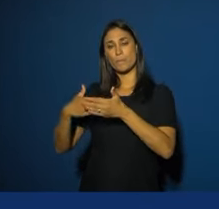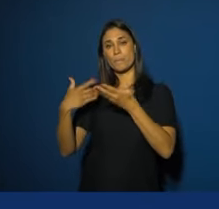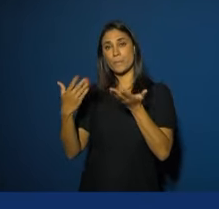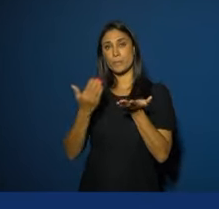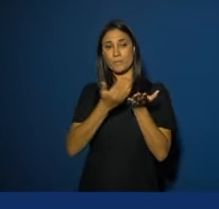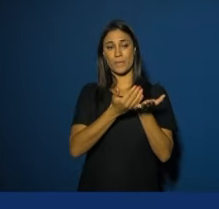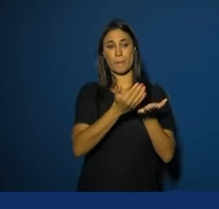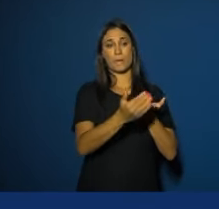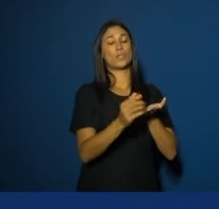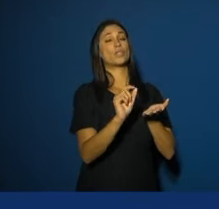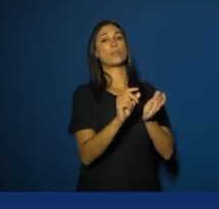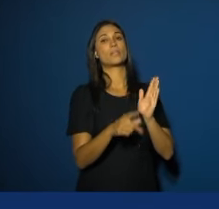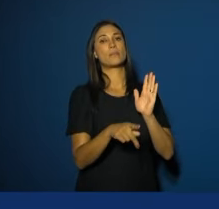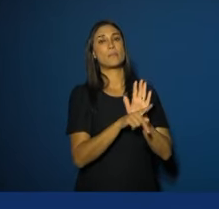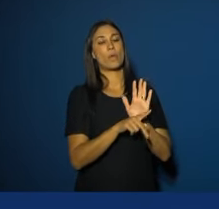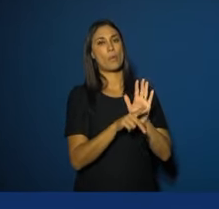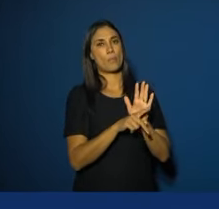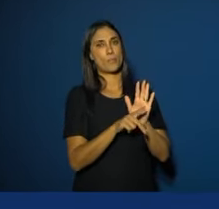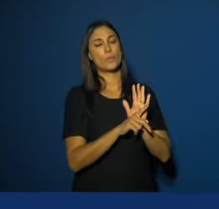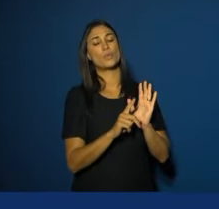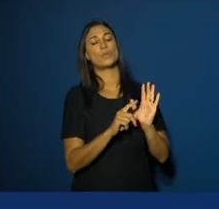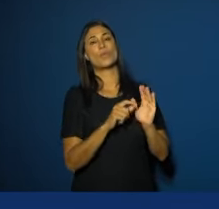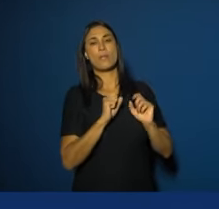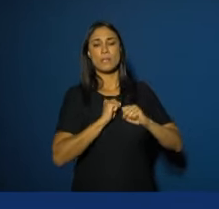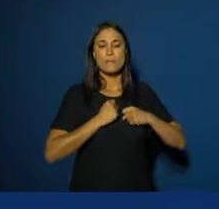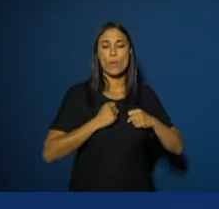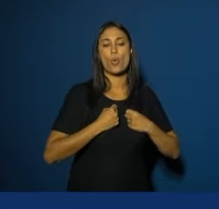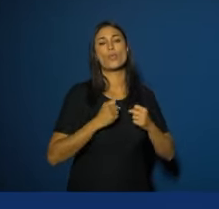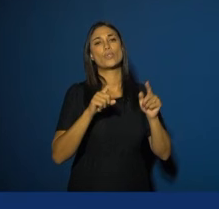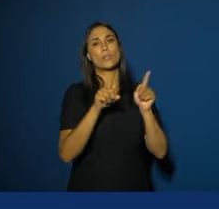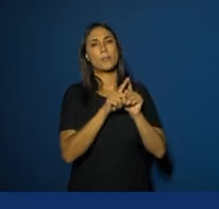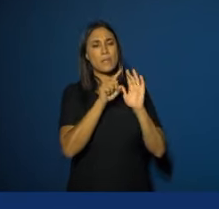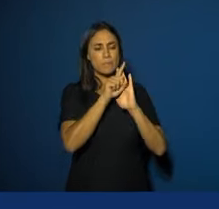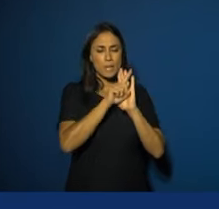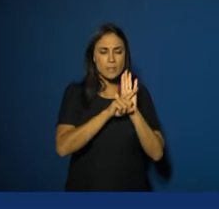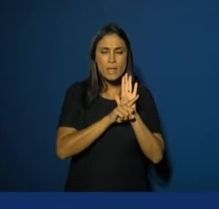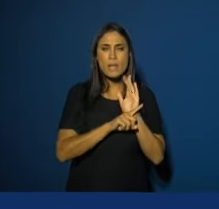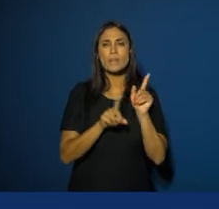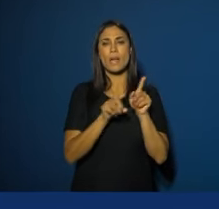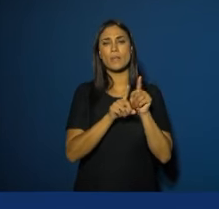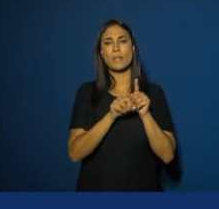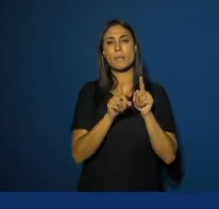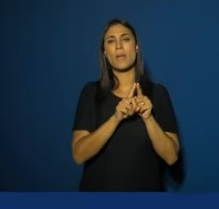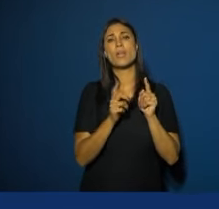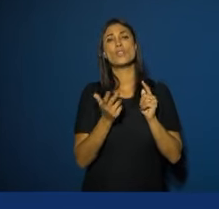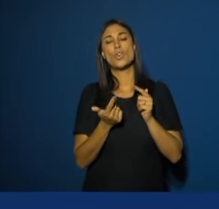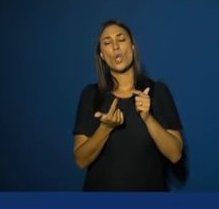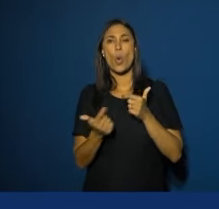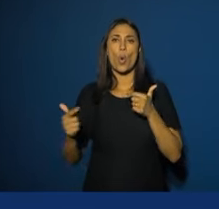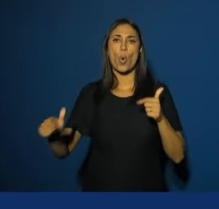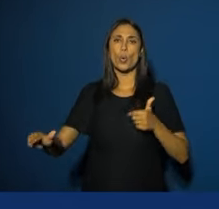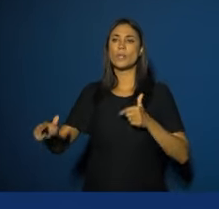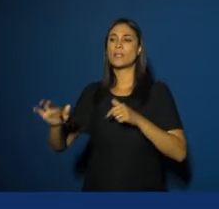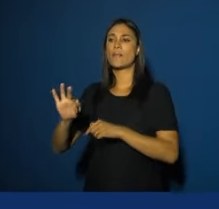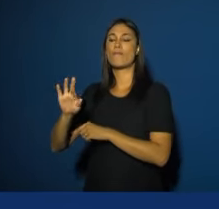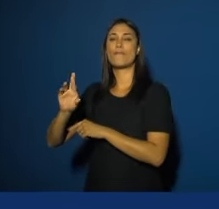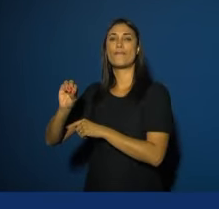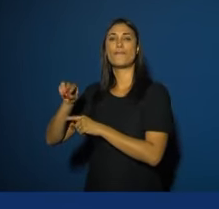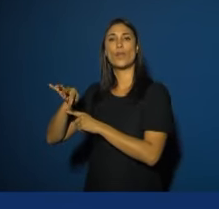a partir das nossas próprias reservas e dos nossos esforços exploratórios em bacias de novas fronteiras no